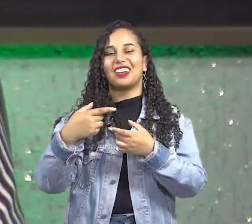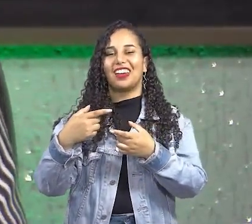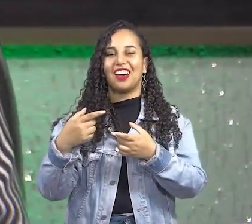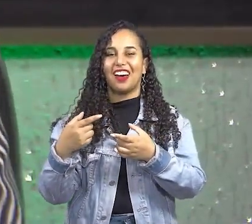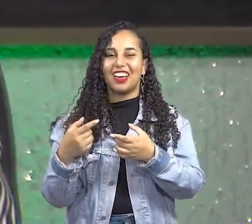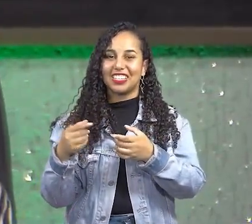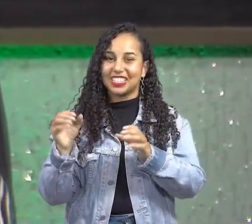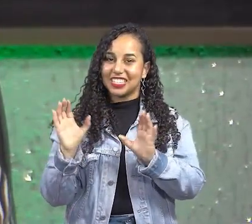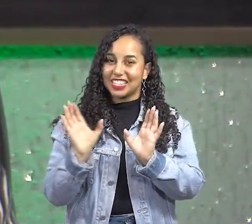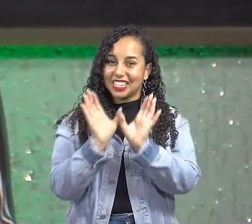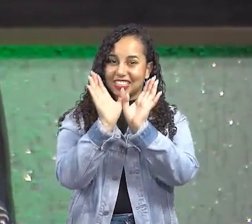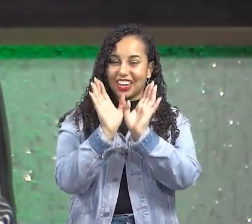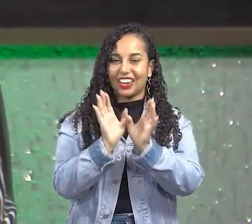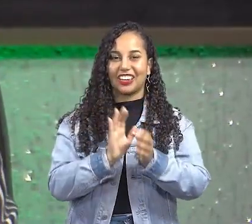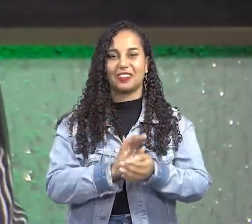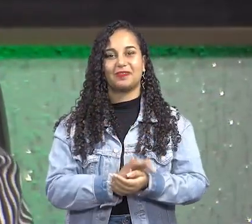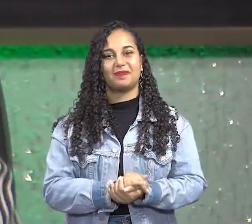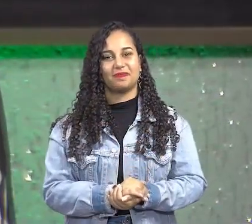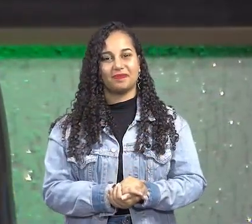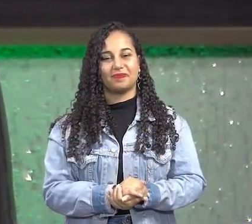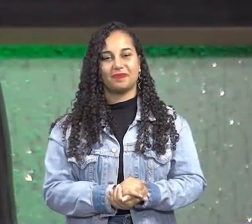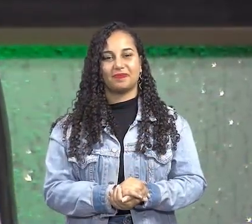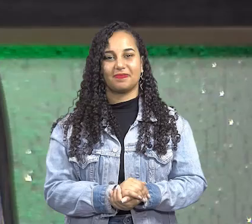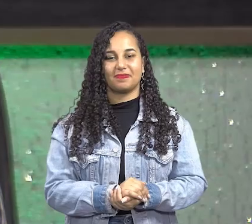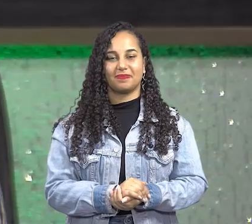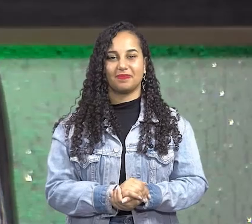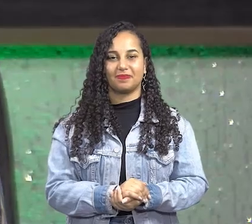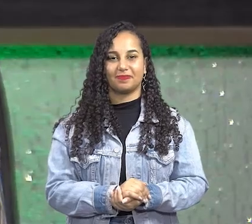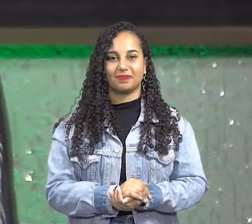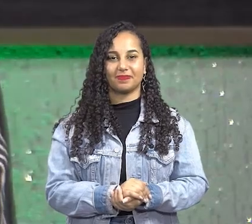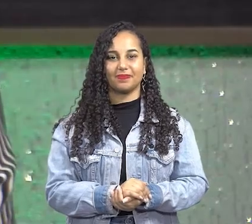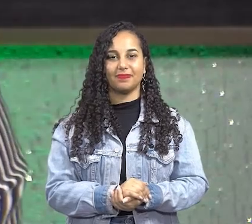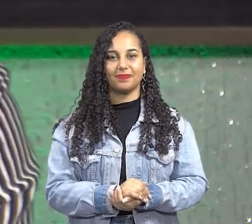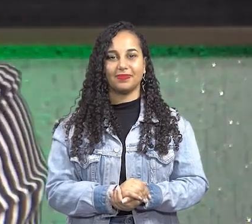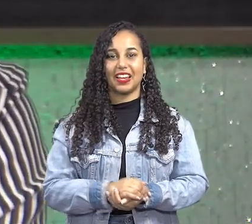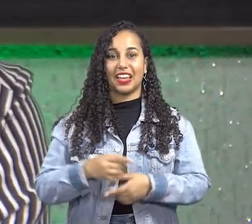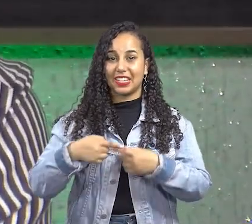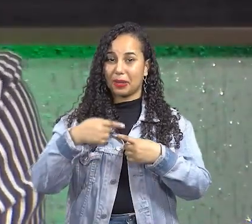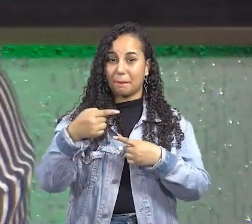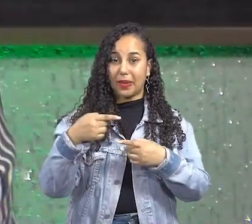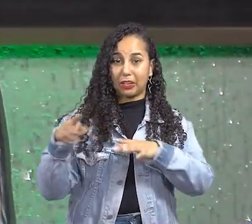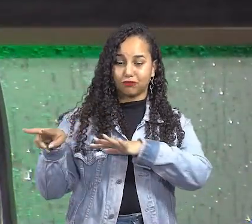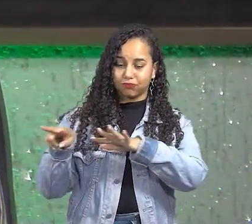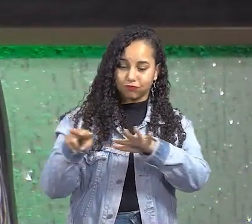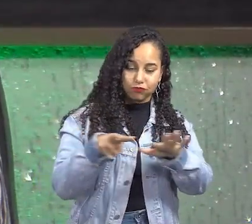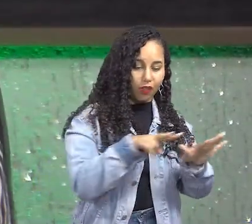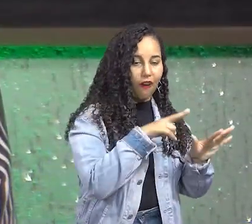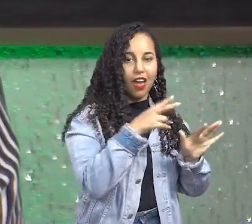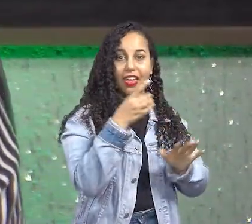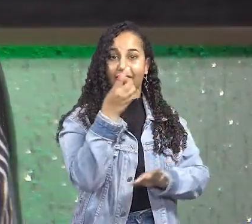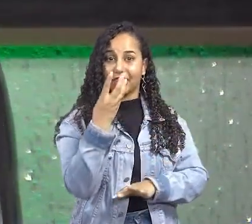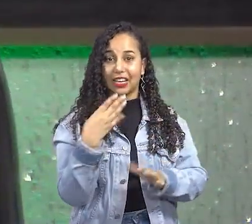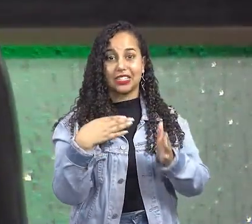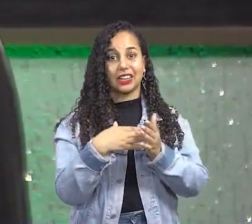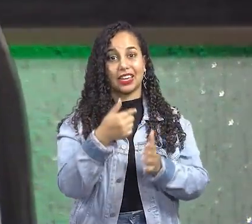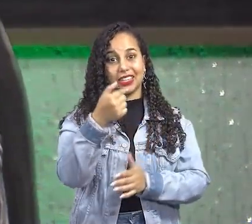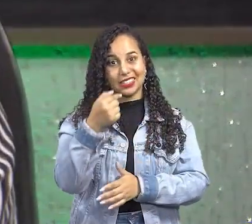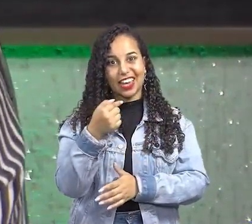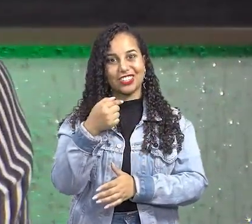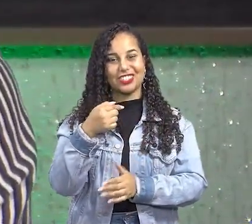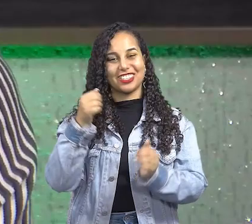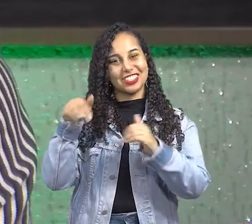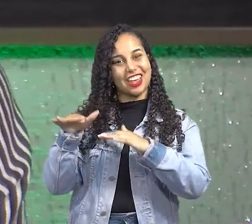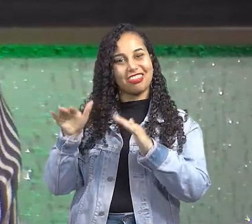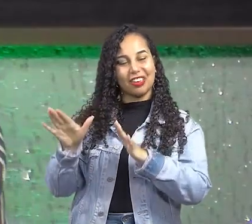que desejam, elas têm também em alguns cultos a repetição da ceia do Senhor. Semana toda, de 3 a